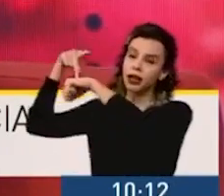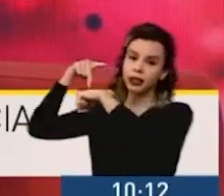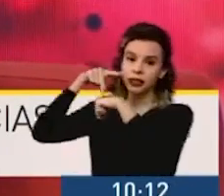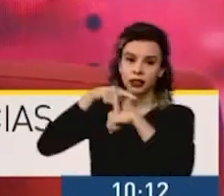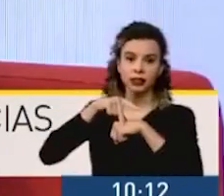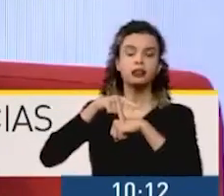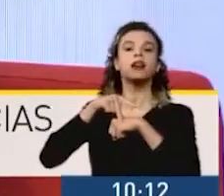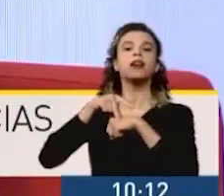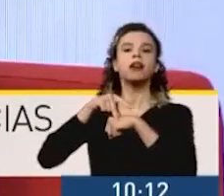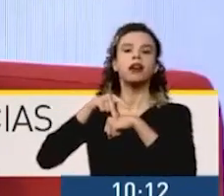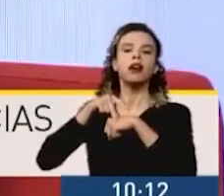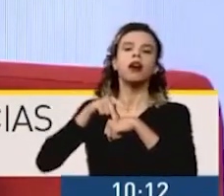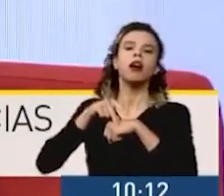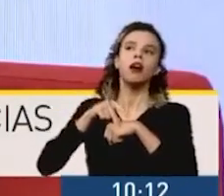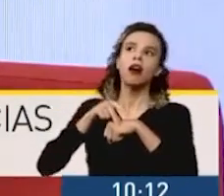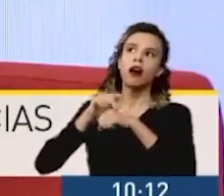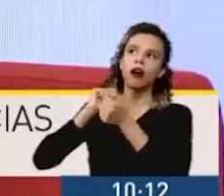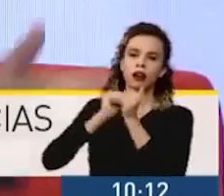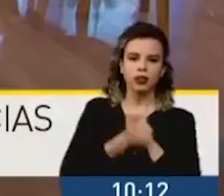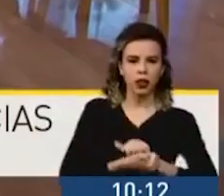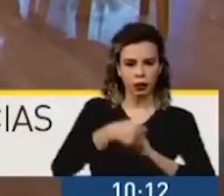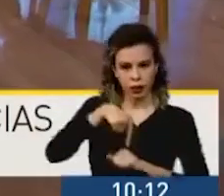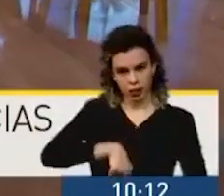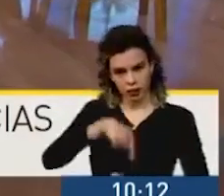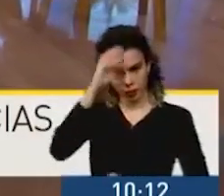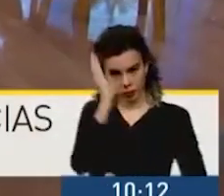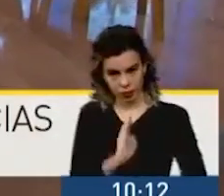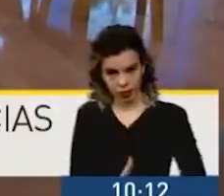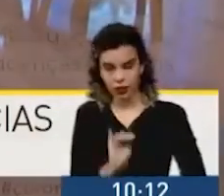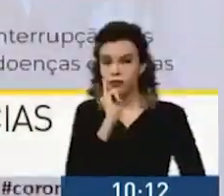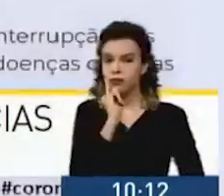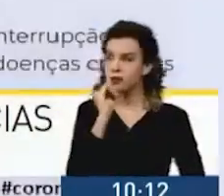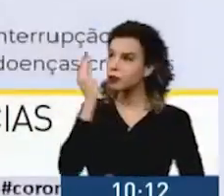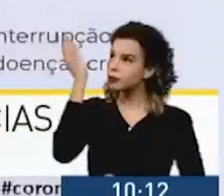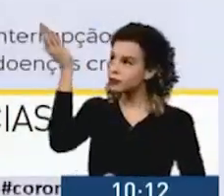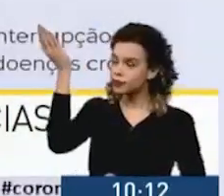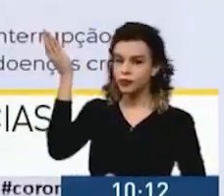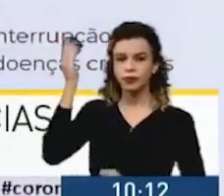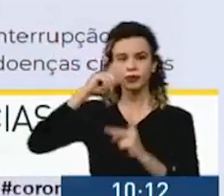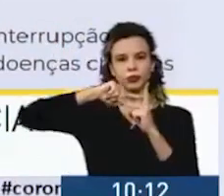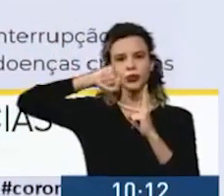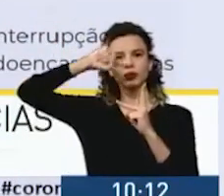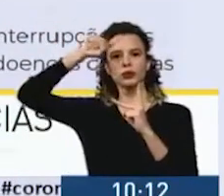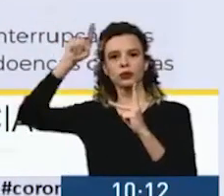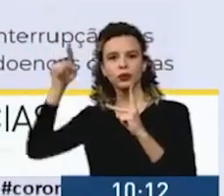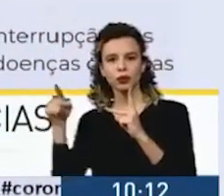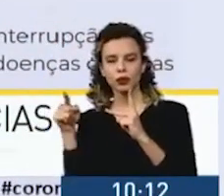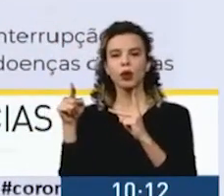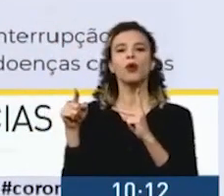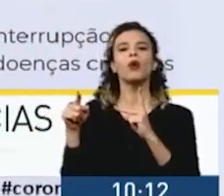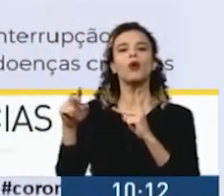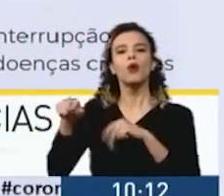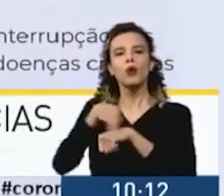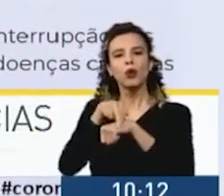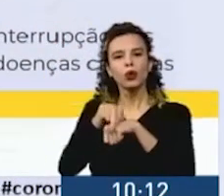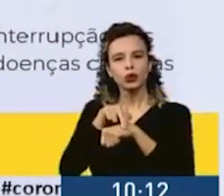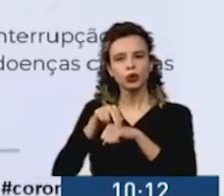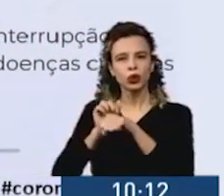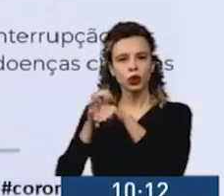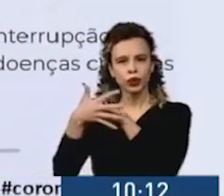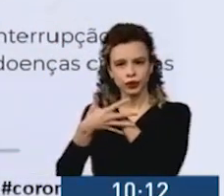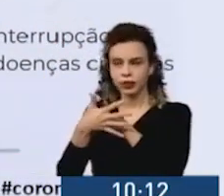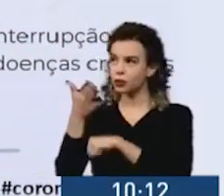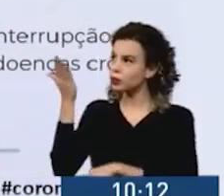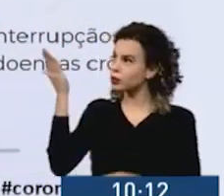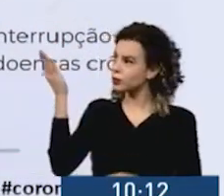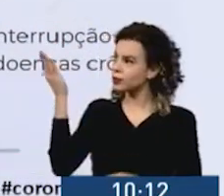sofreram antes e a gente aplicar aqui. Por exemplo, quando a gente olha a primeira curva roxa, que é a curva relacionada com o coronavírus, a gente não